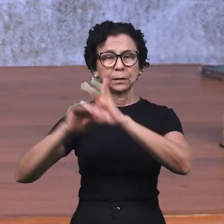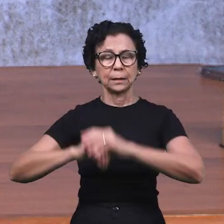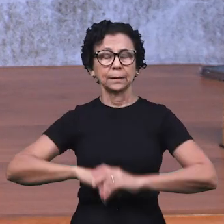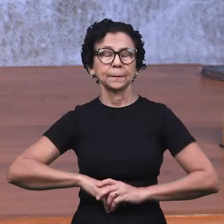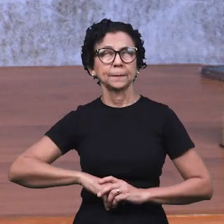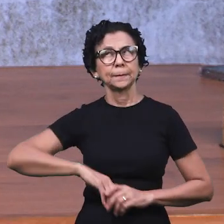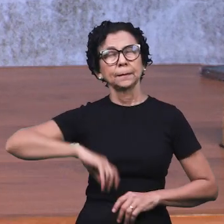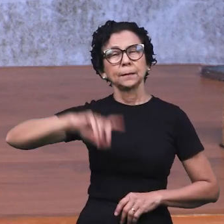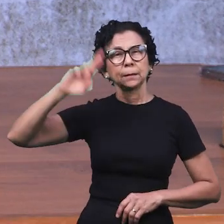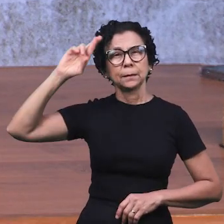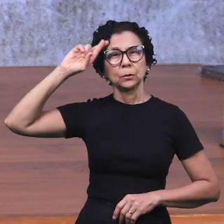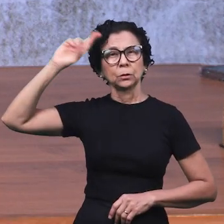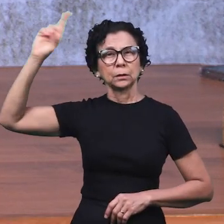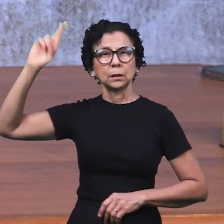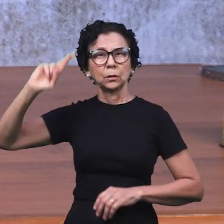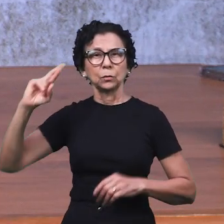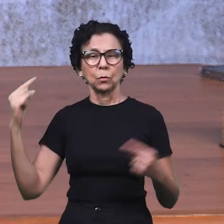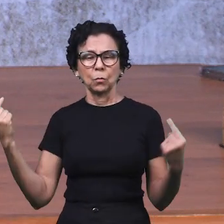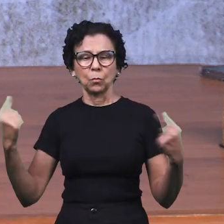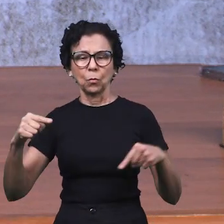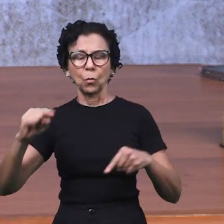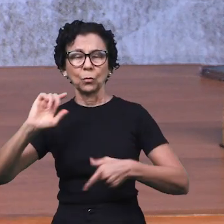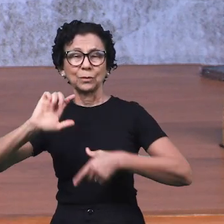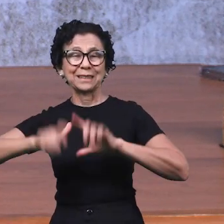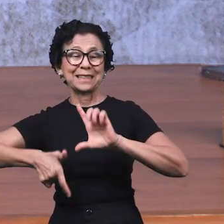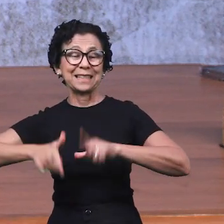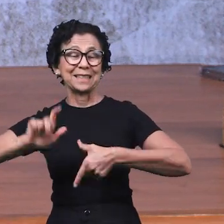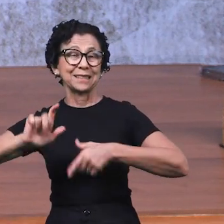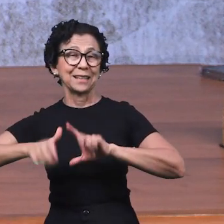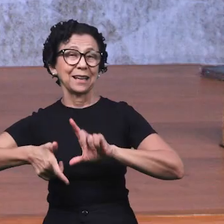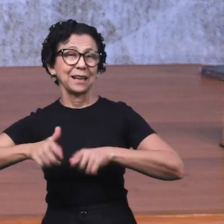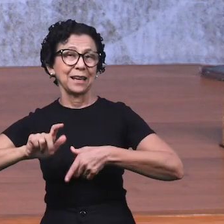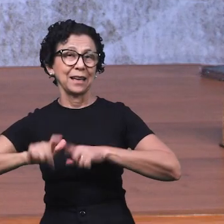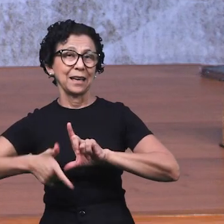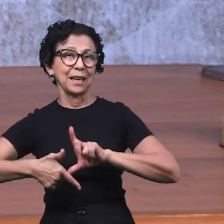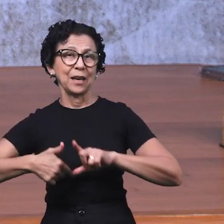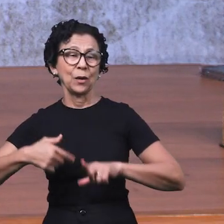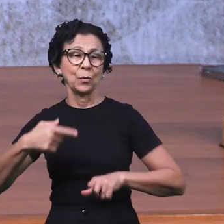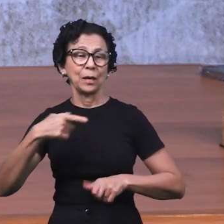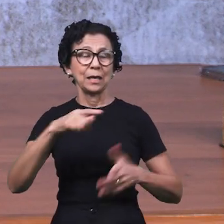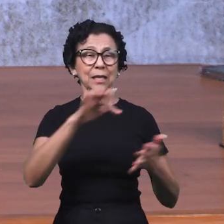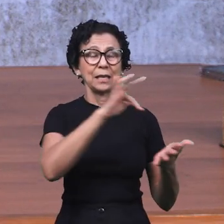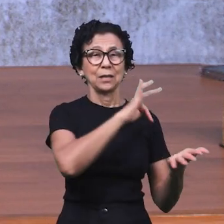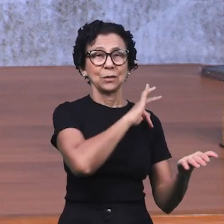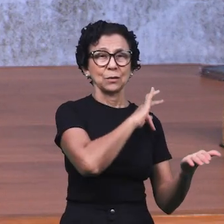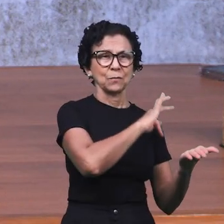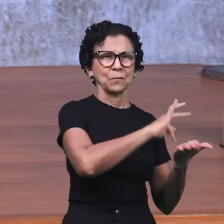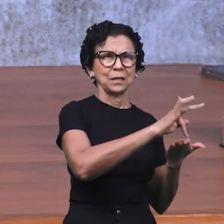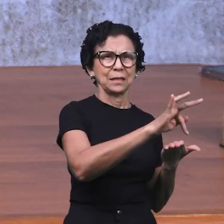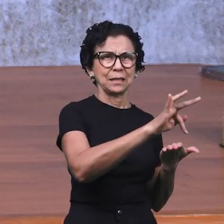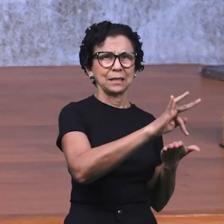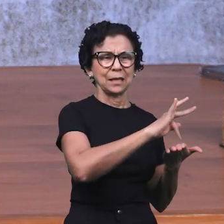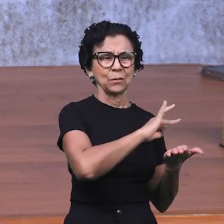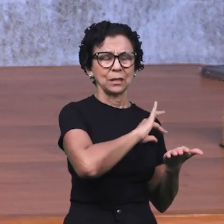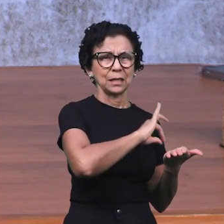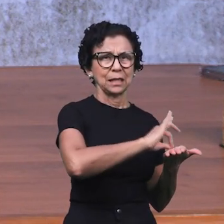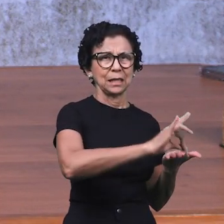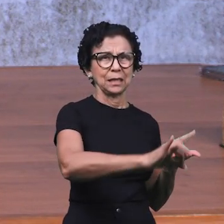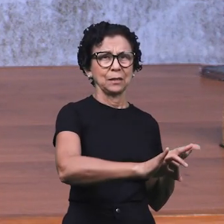e vendeu-os em mão dos filisteus e em mão dos filhos de Amon.